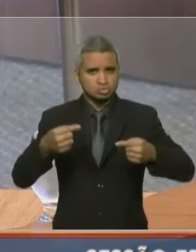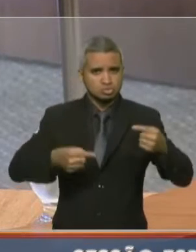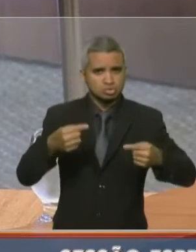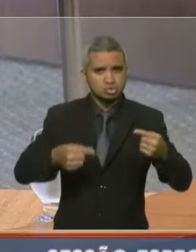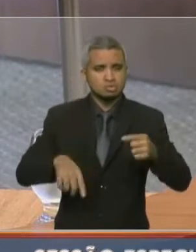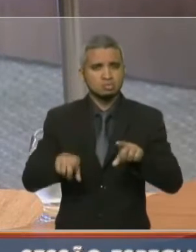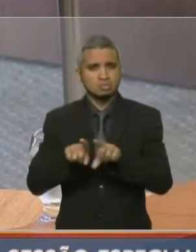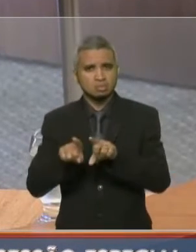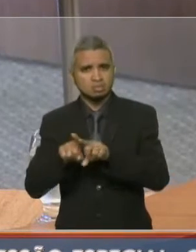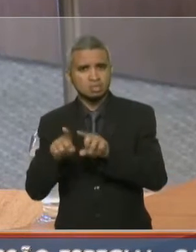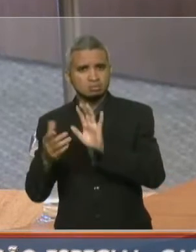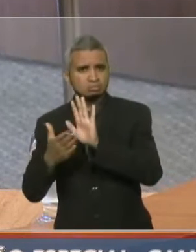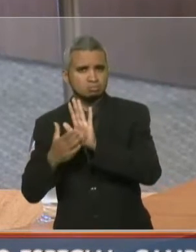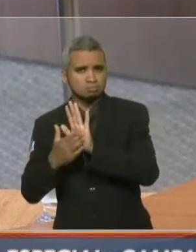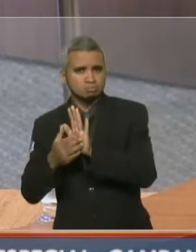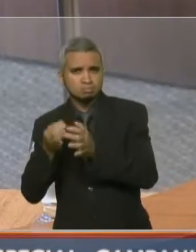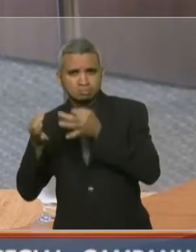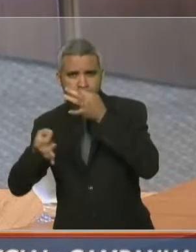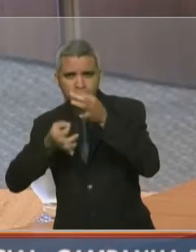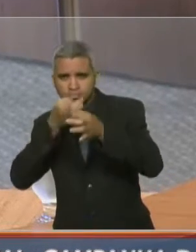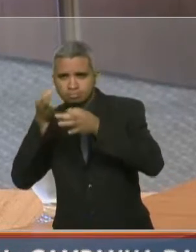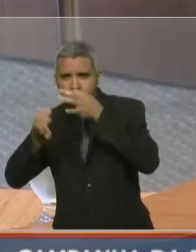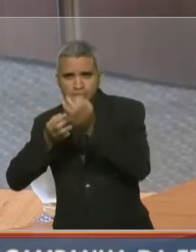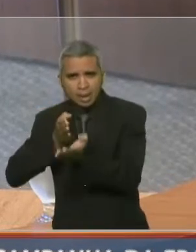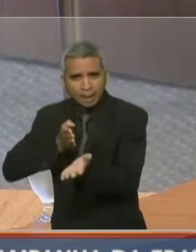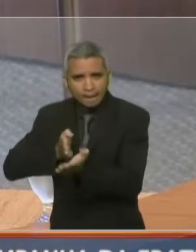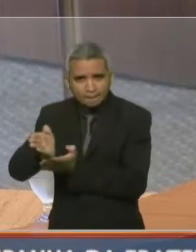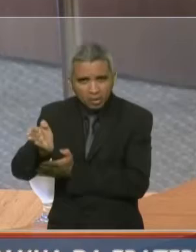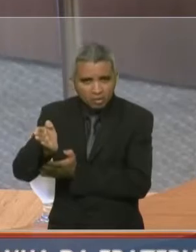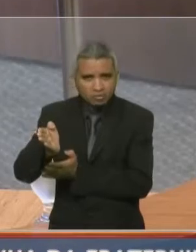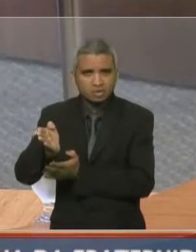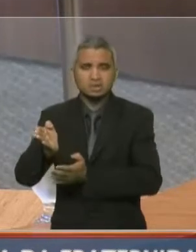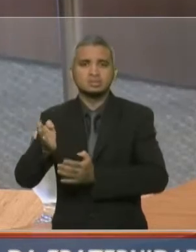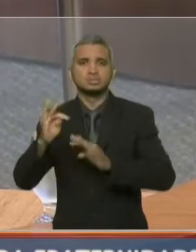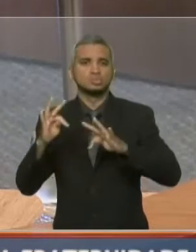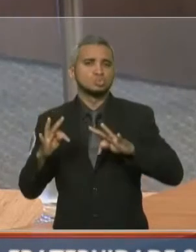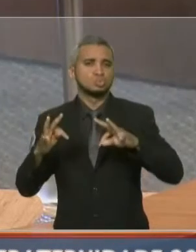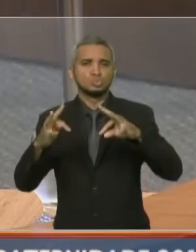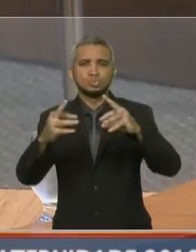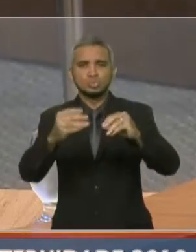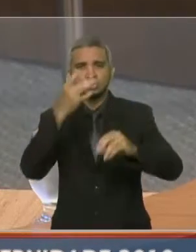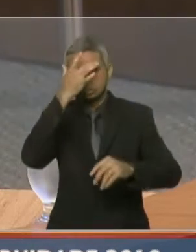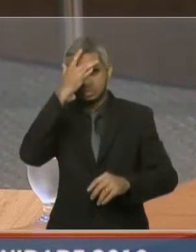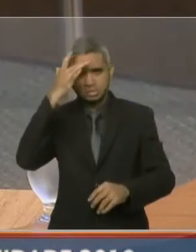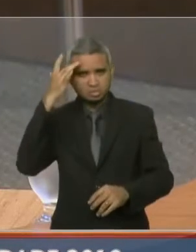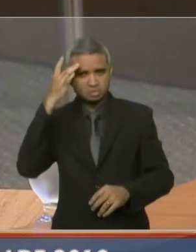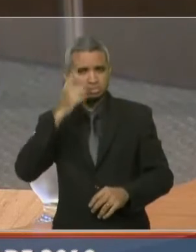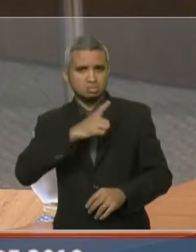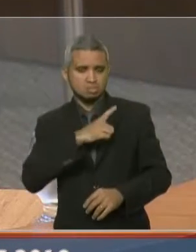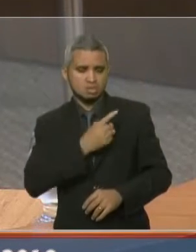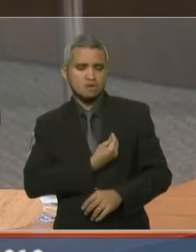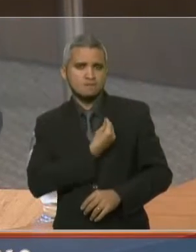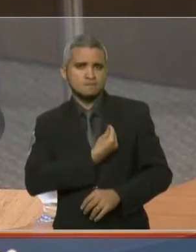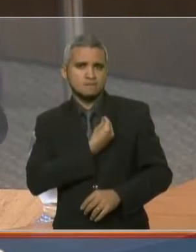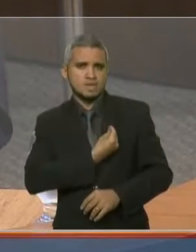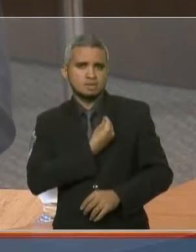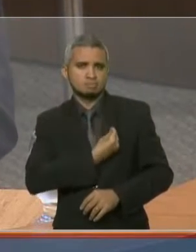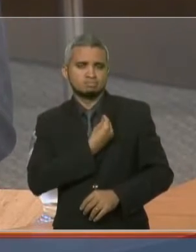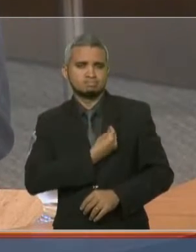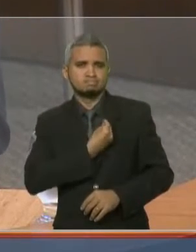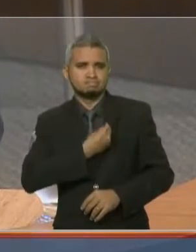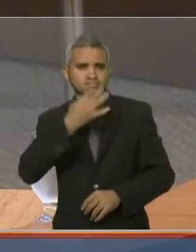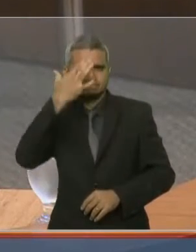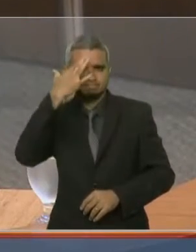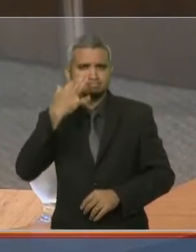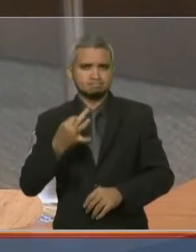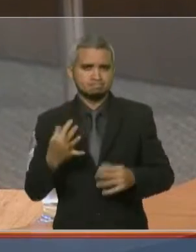aprovadas e programadas para que todos os cidadãos possam ter vida digna. São soluções específicas